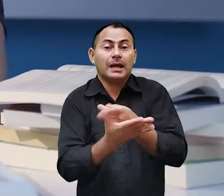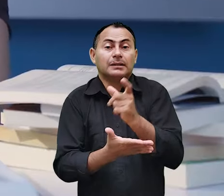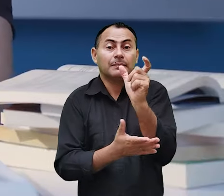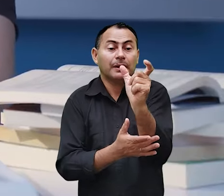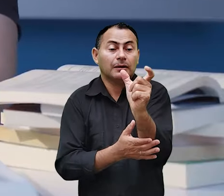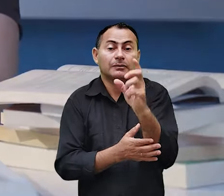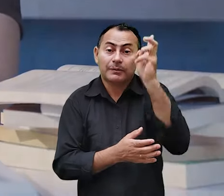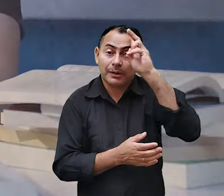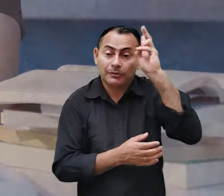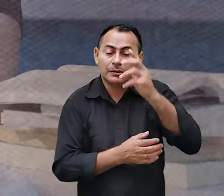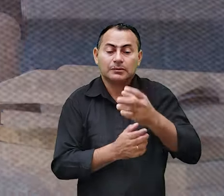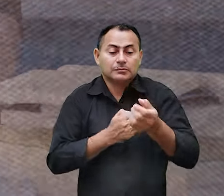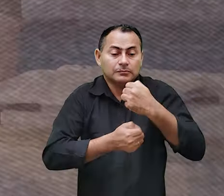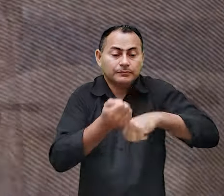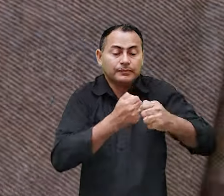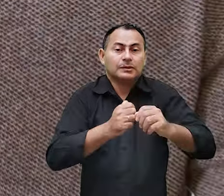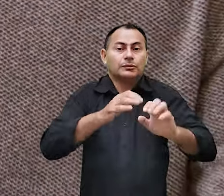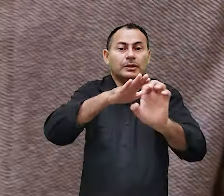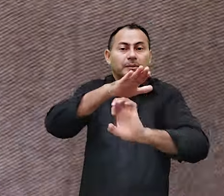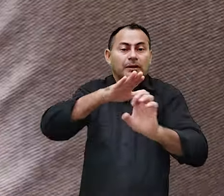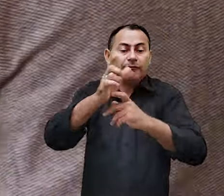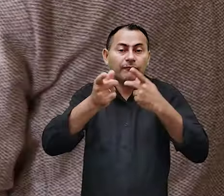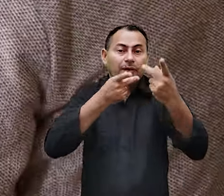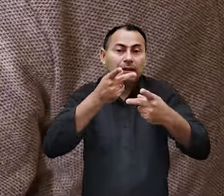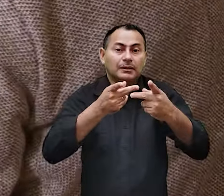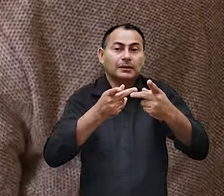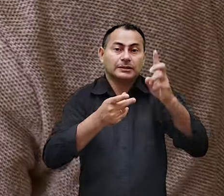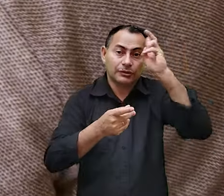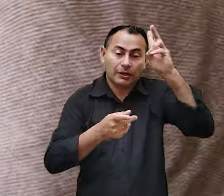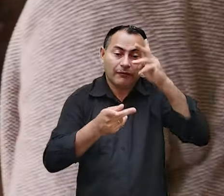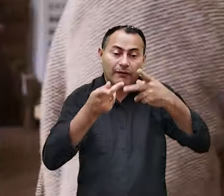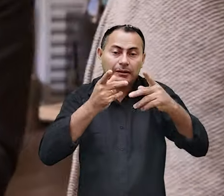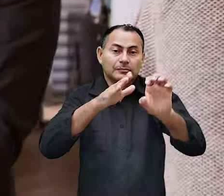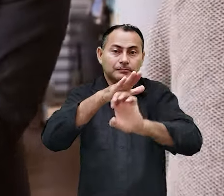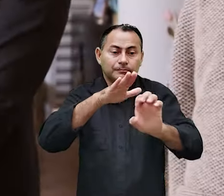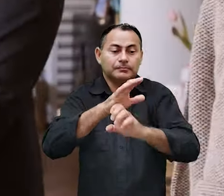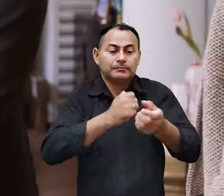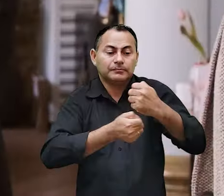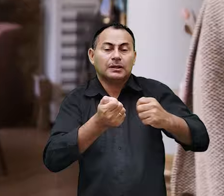parábola. Essa parábola fala do administrador de uma empresa.